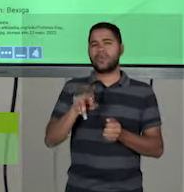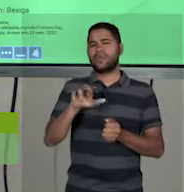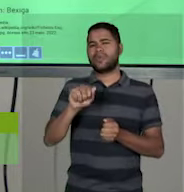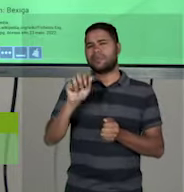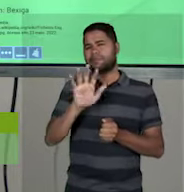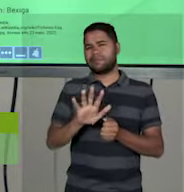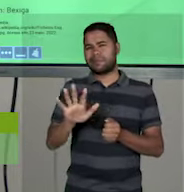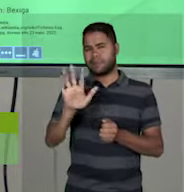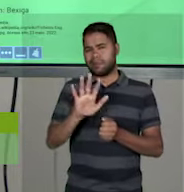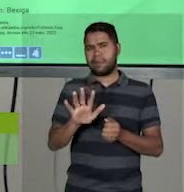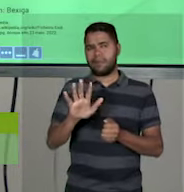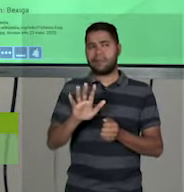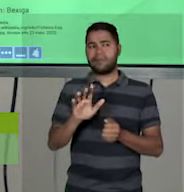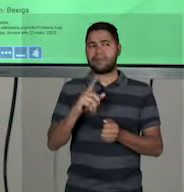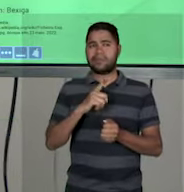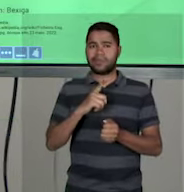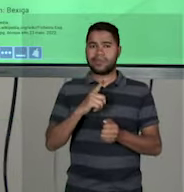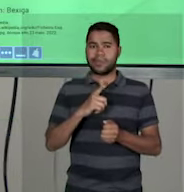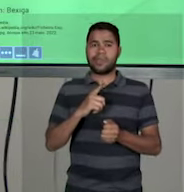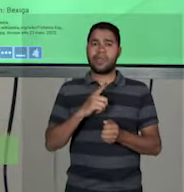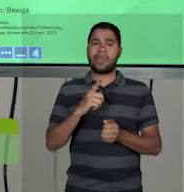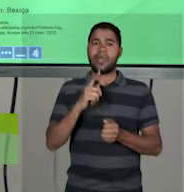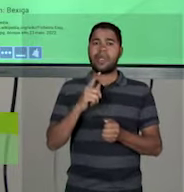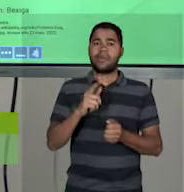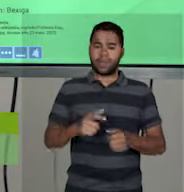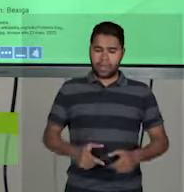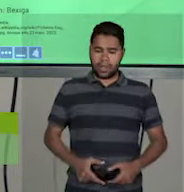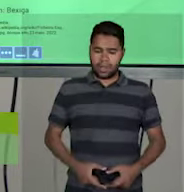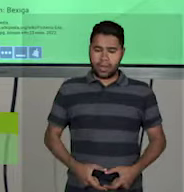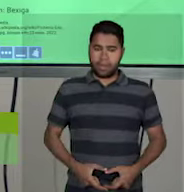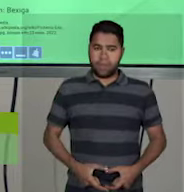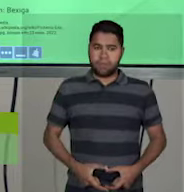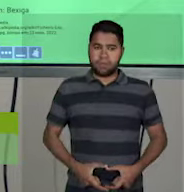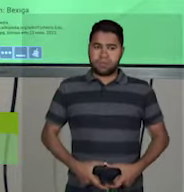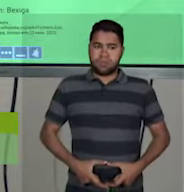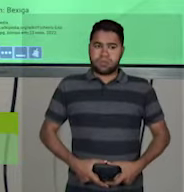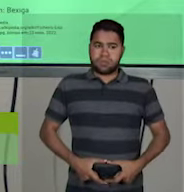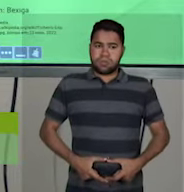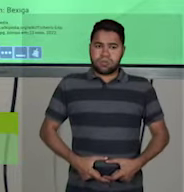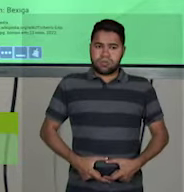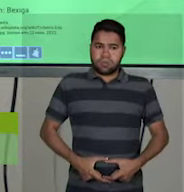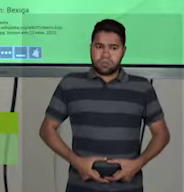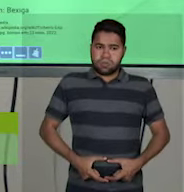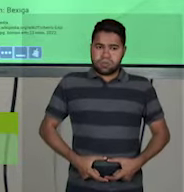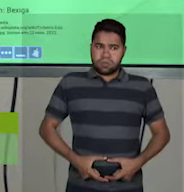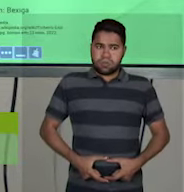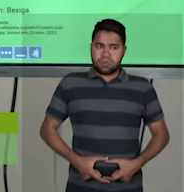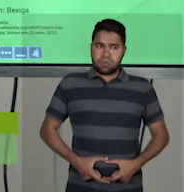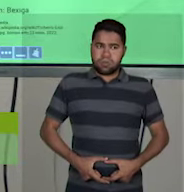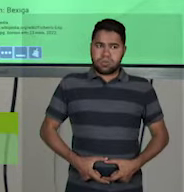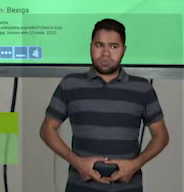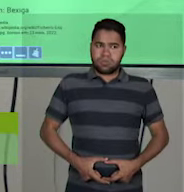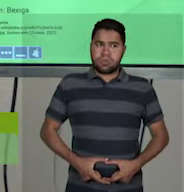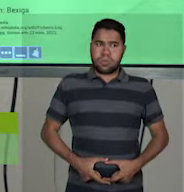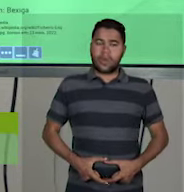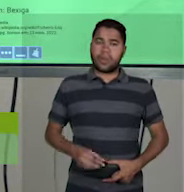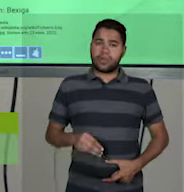geral, vai ter água na bexiga, que é um órgão muscular que